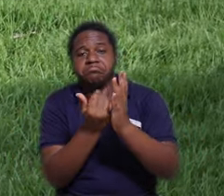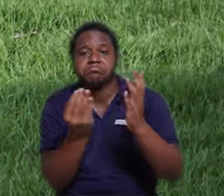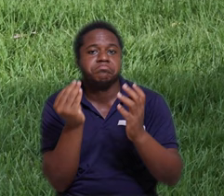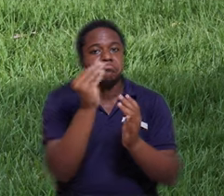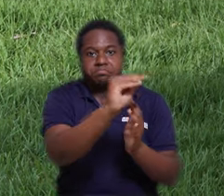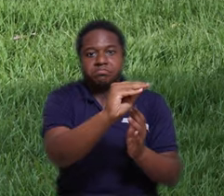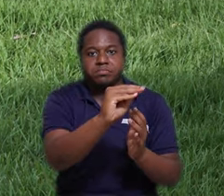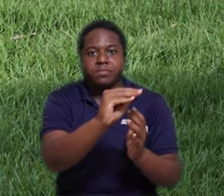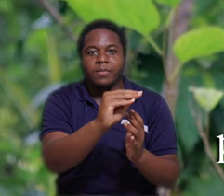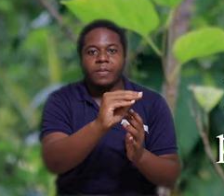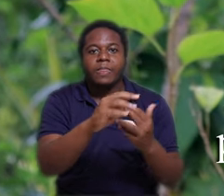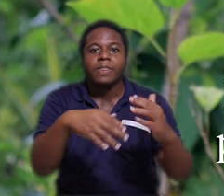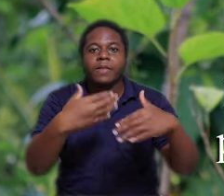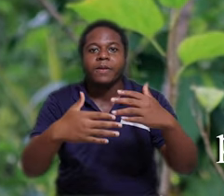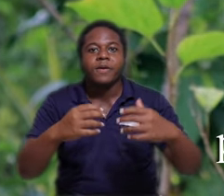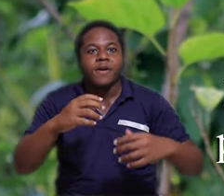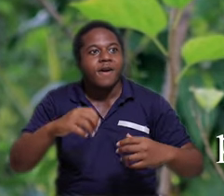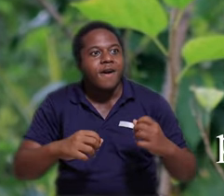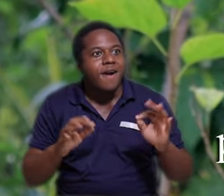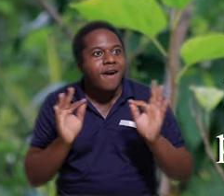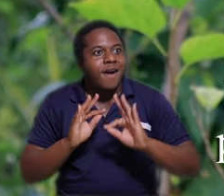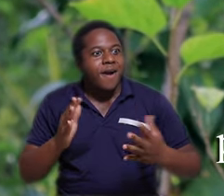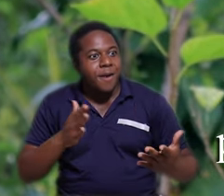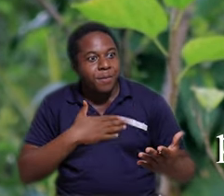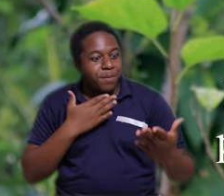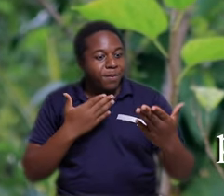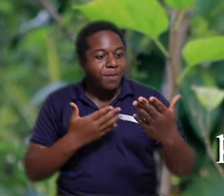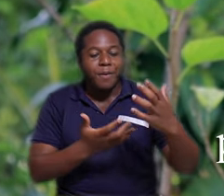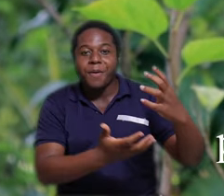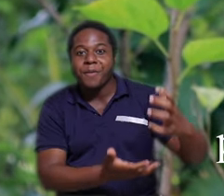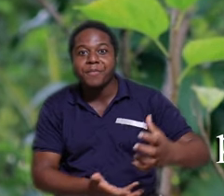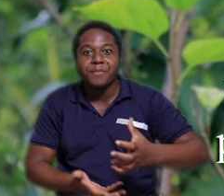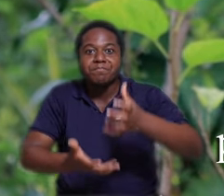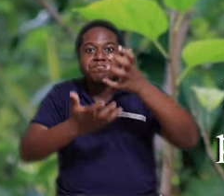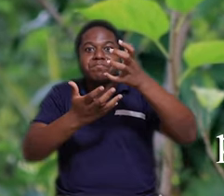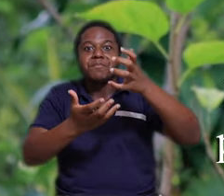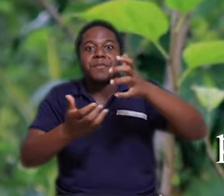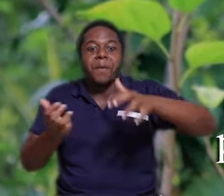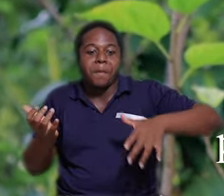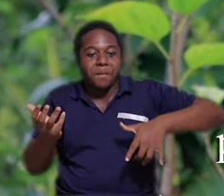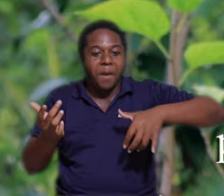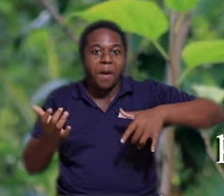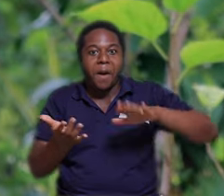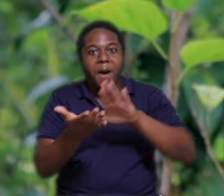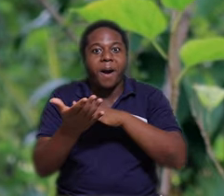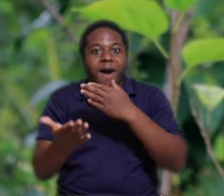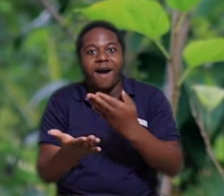inscrevi a música lá. E, para nossa felicidade, a gente obteve o prêmio de melhor intérprete instrumental,